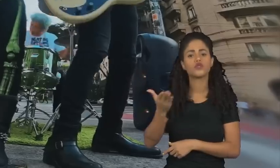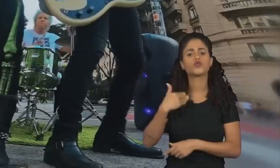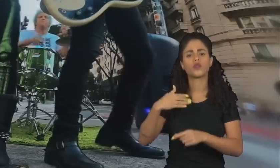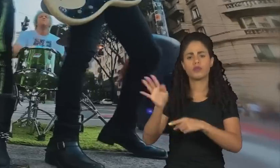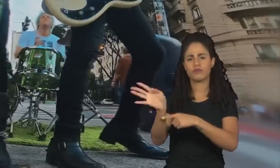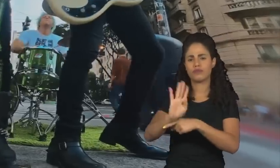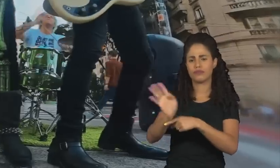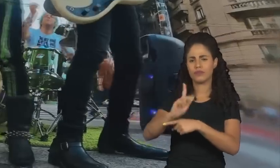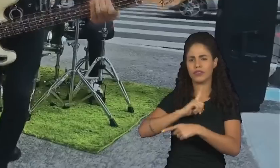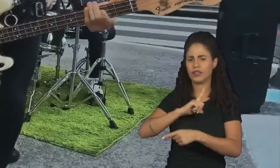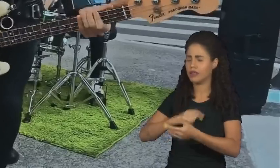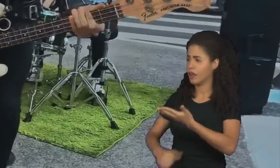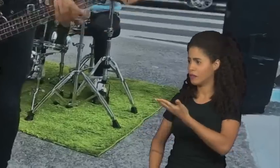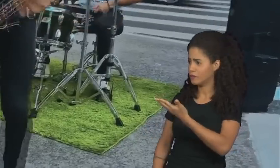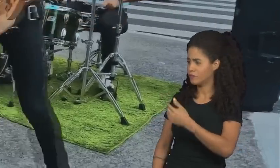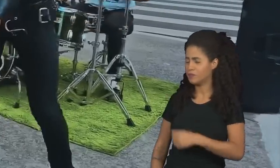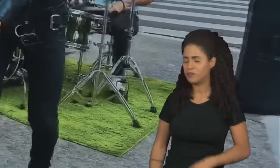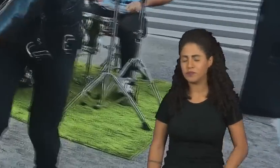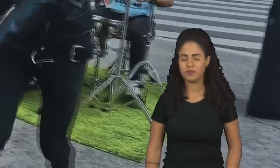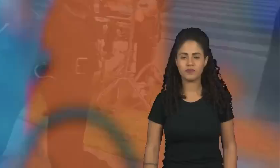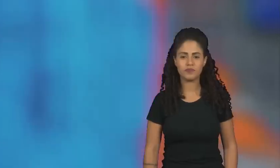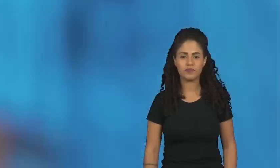clipes musicais.